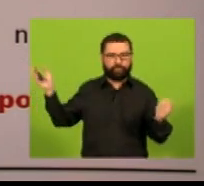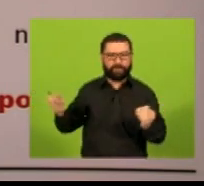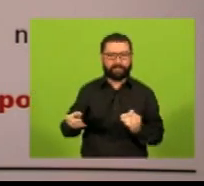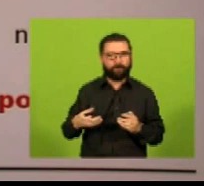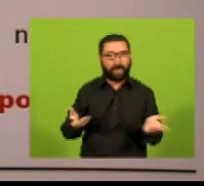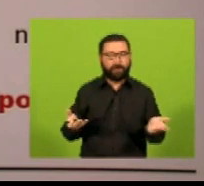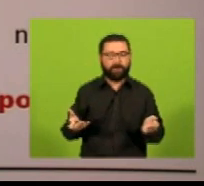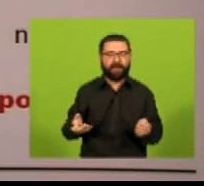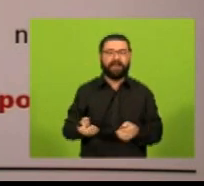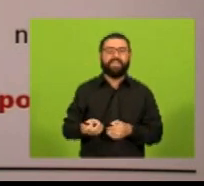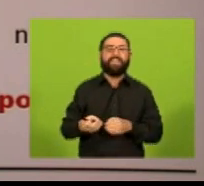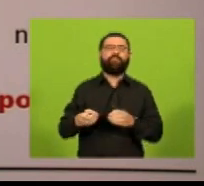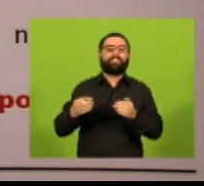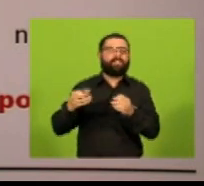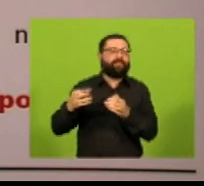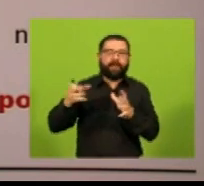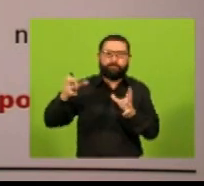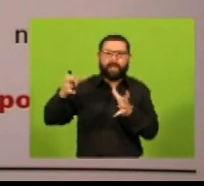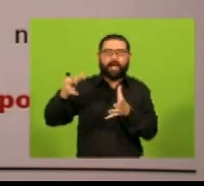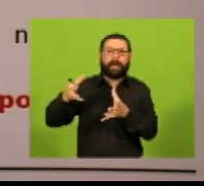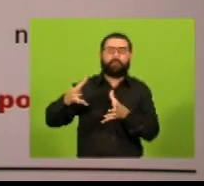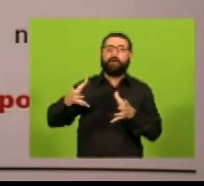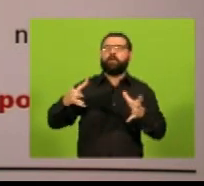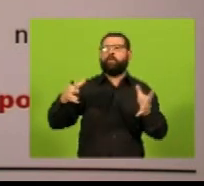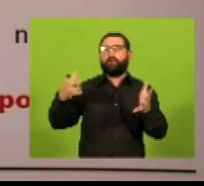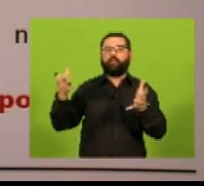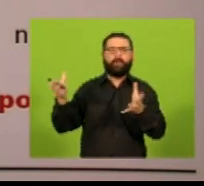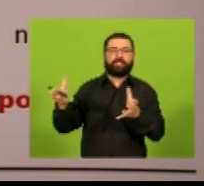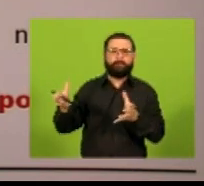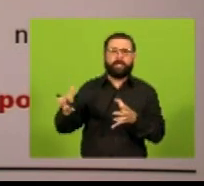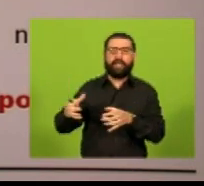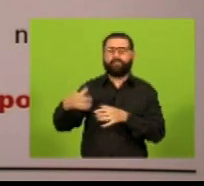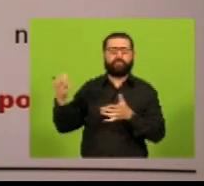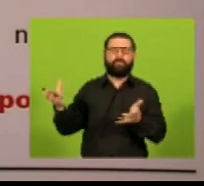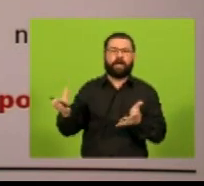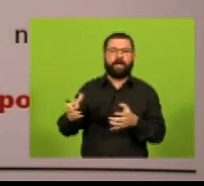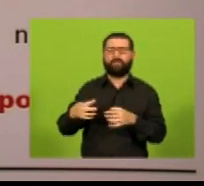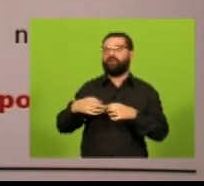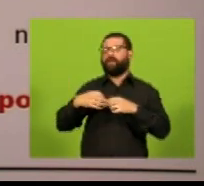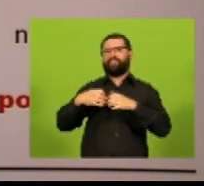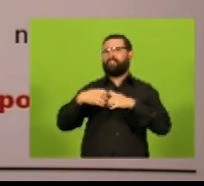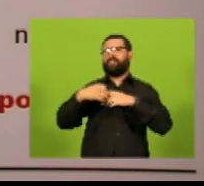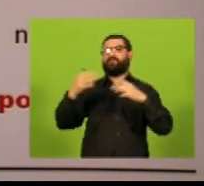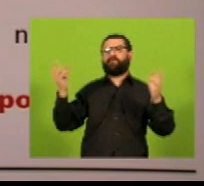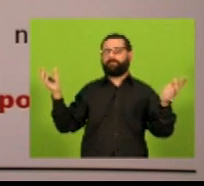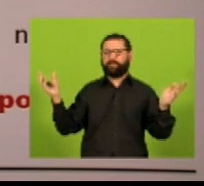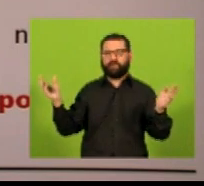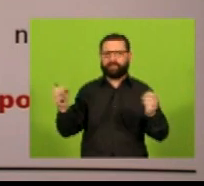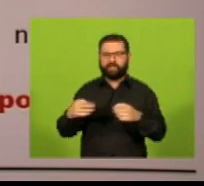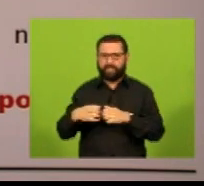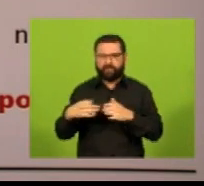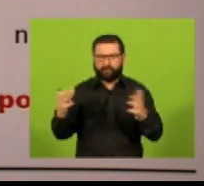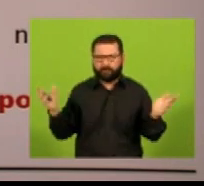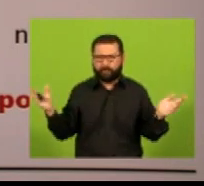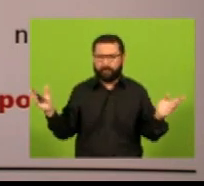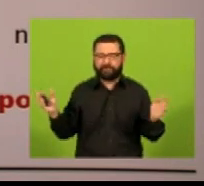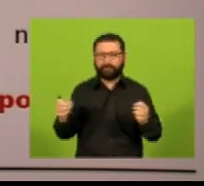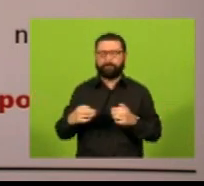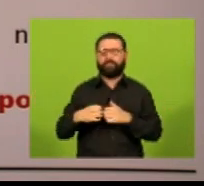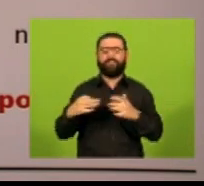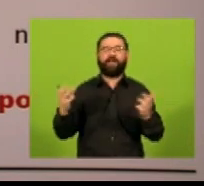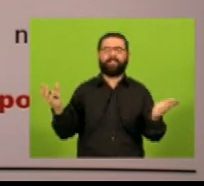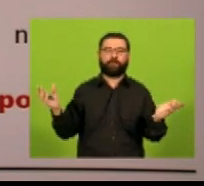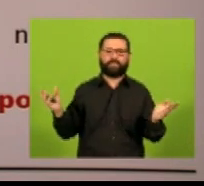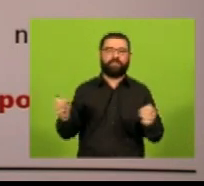vai estar pulverizando a água, né? E você vai pegar com algum recipiente ou um cano. Eu já vi pessoas fazerem de